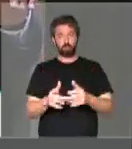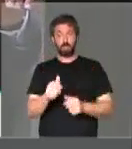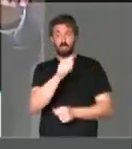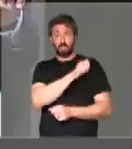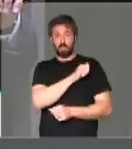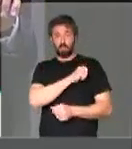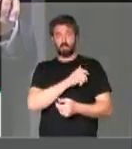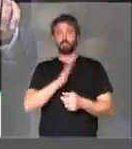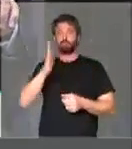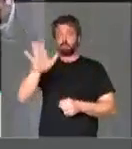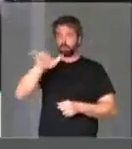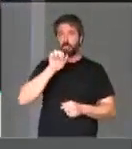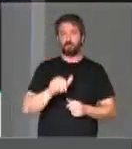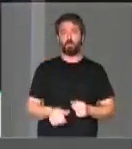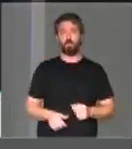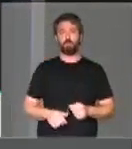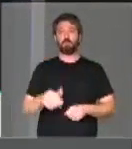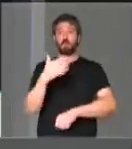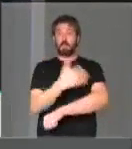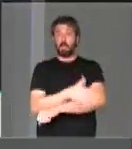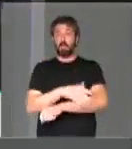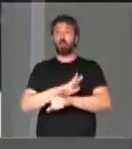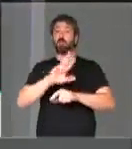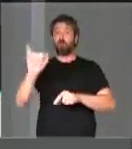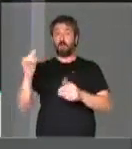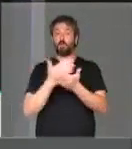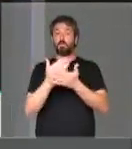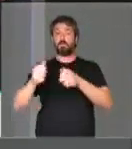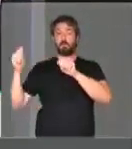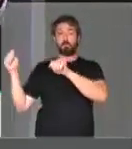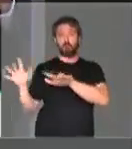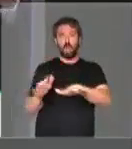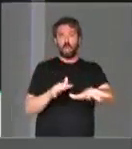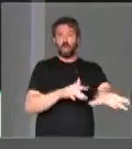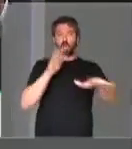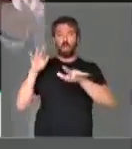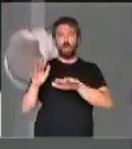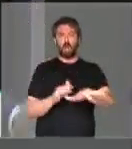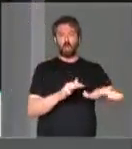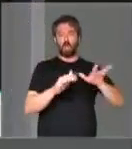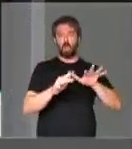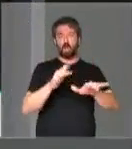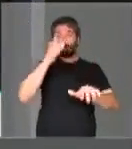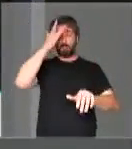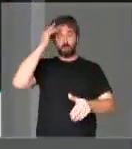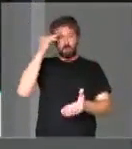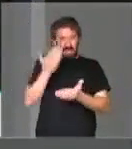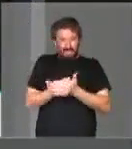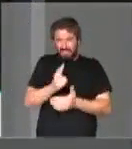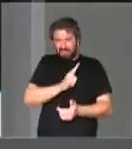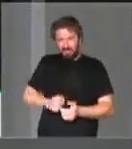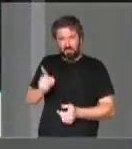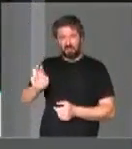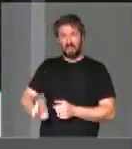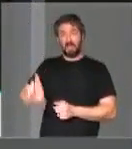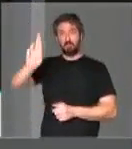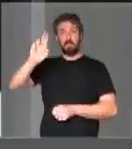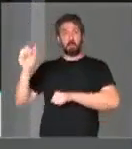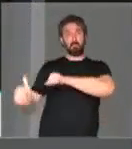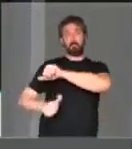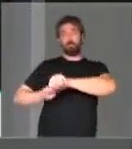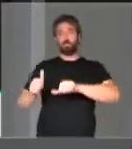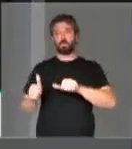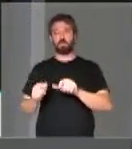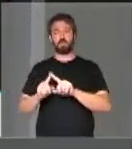os estudantes deram a chamada, as ruas vão começar a ficar cheias de pessoas que acreditaram que esse governo representava